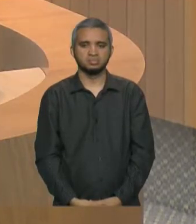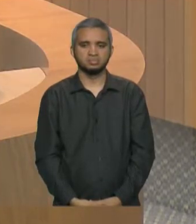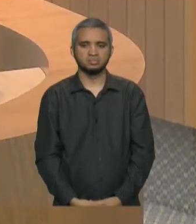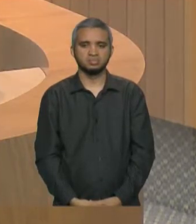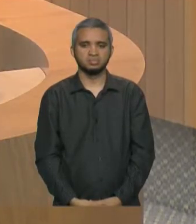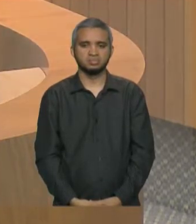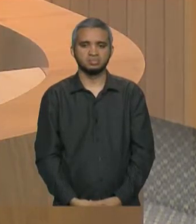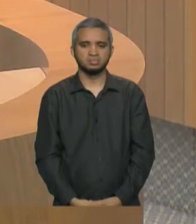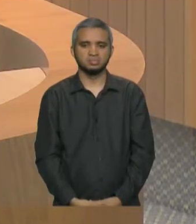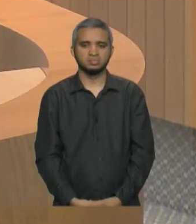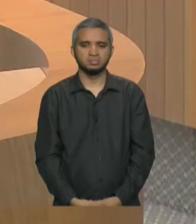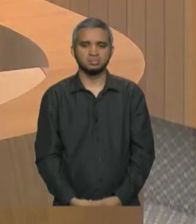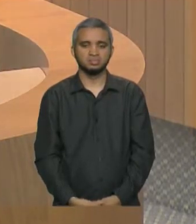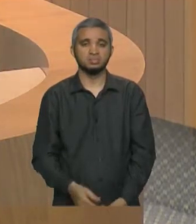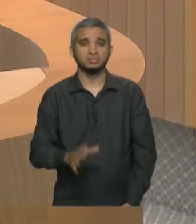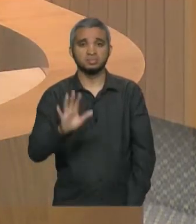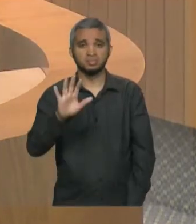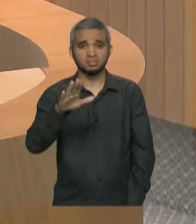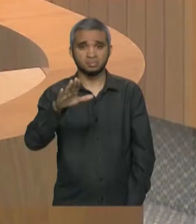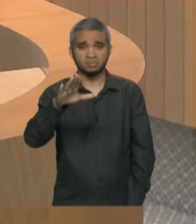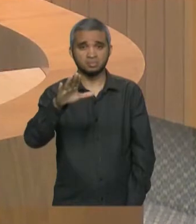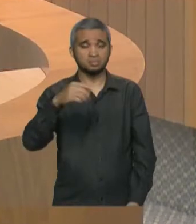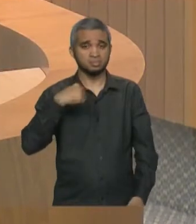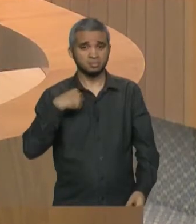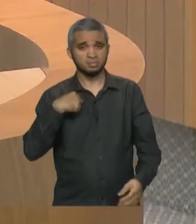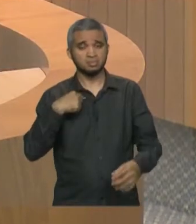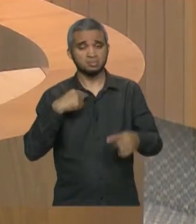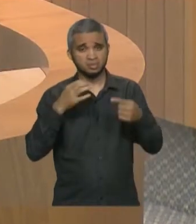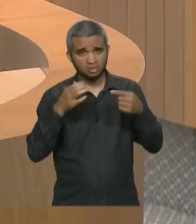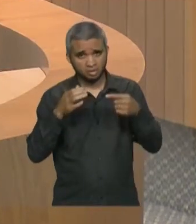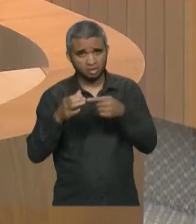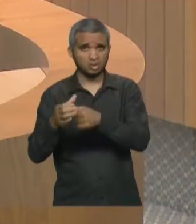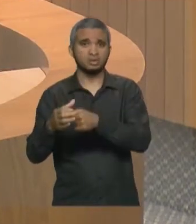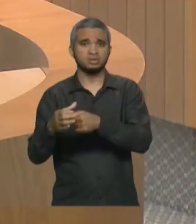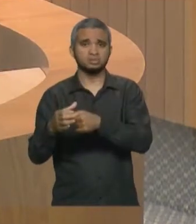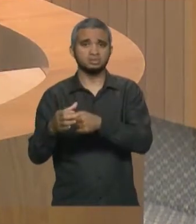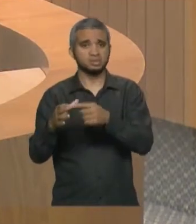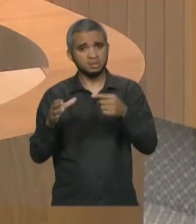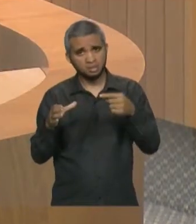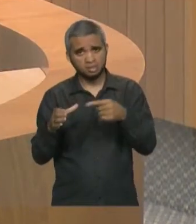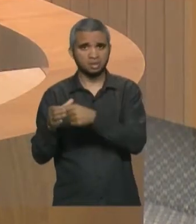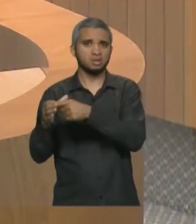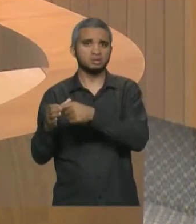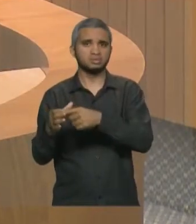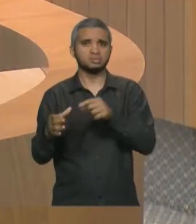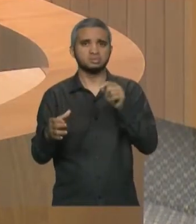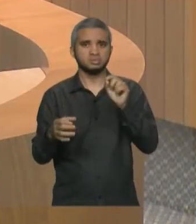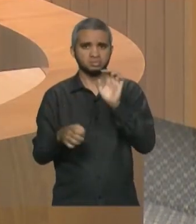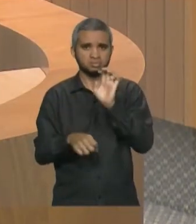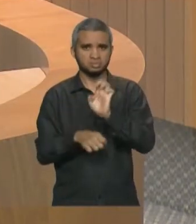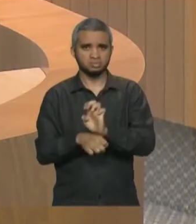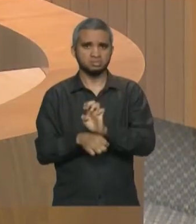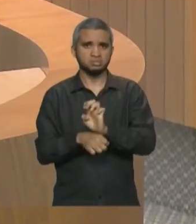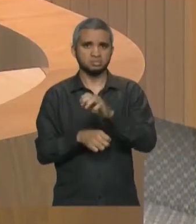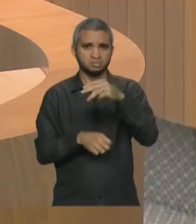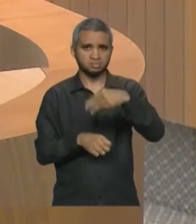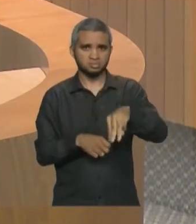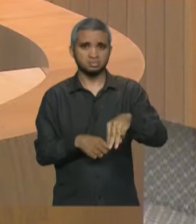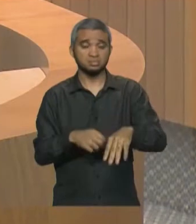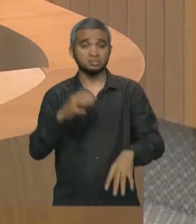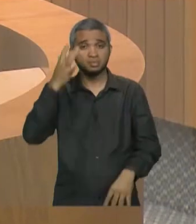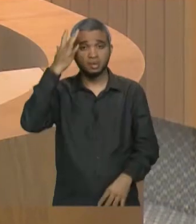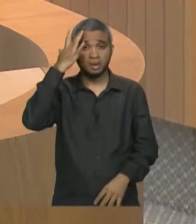Deputados, eu trago mais uma grave denúncia do governo do Estado do Maranhão. Uma grave denúncia. Amanhã, às 10